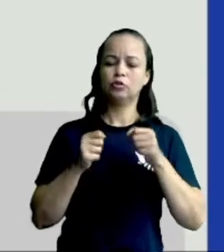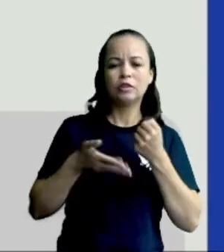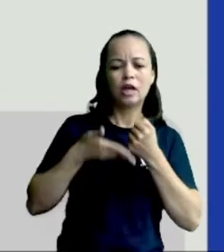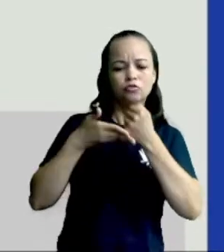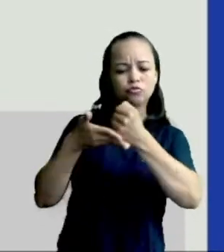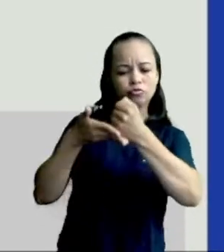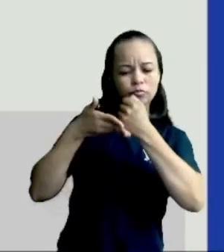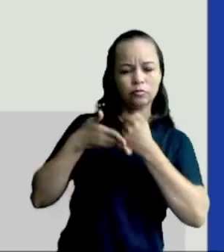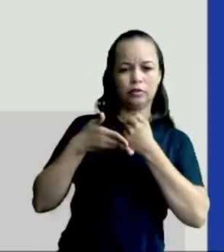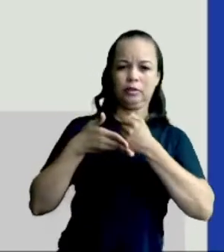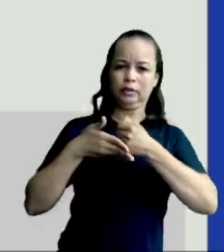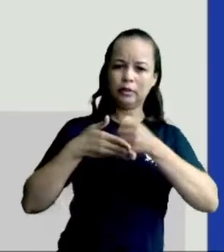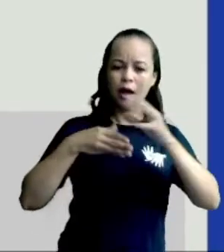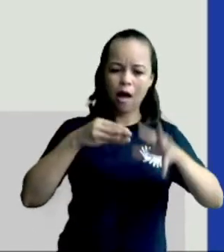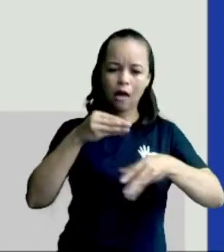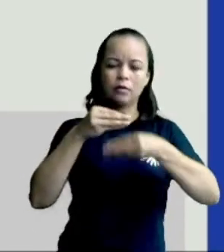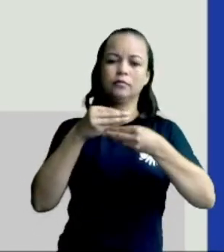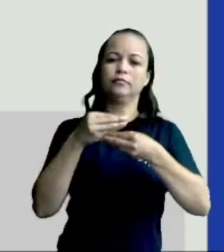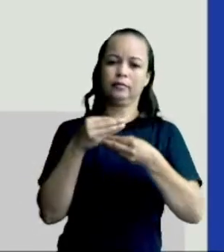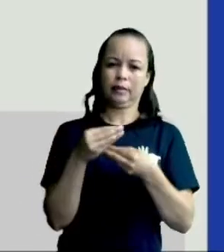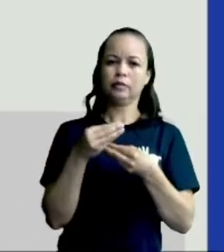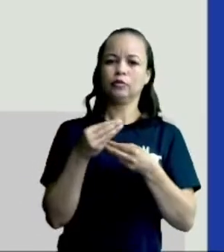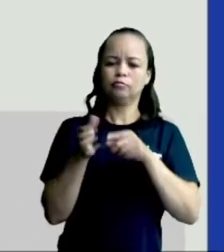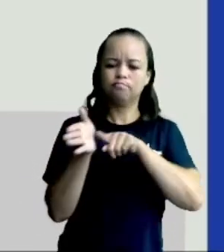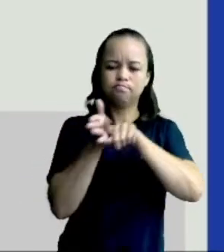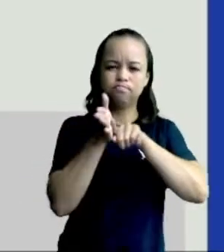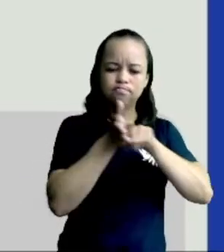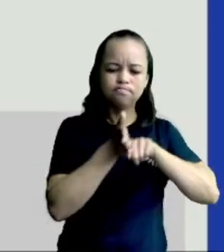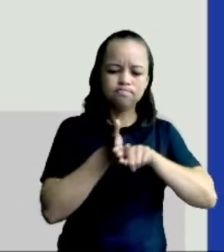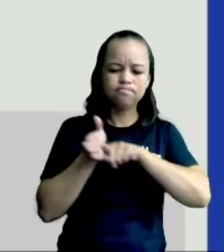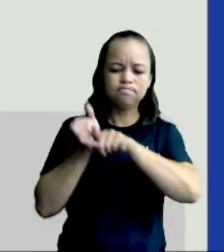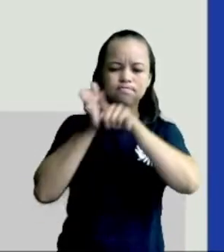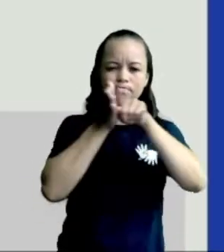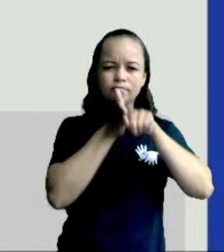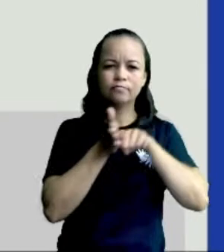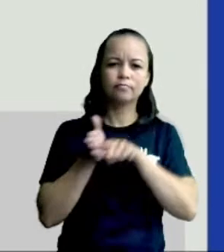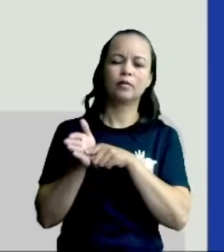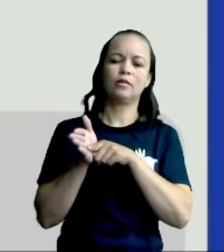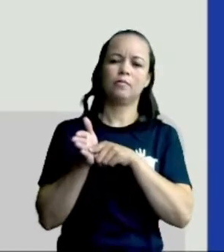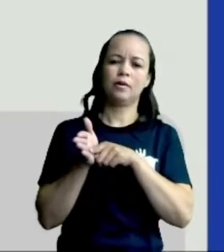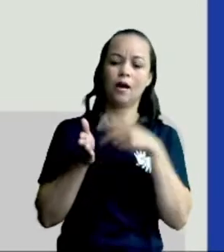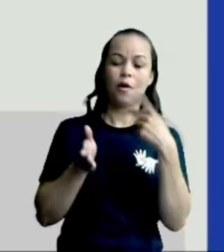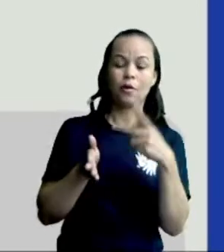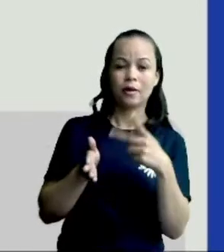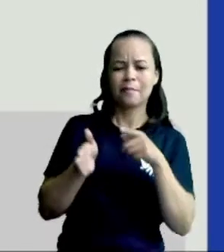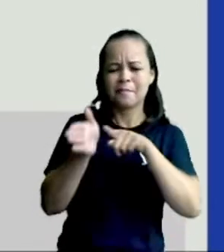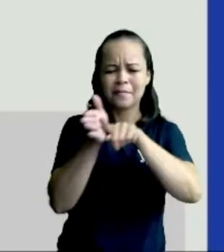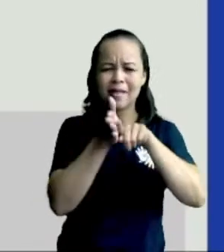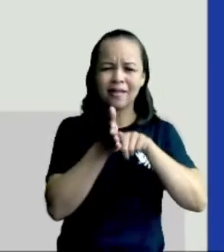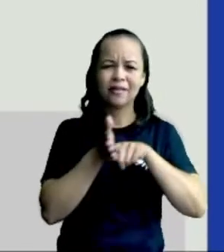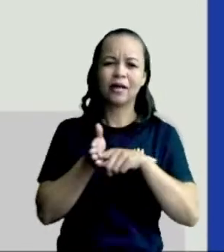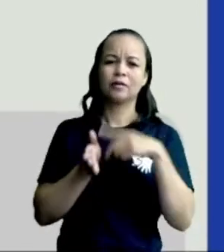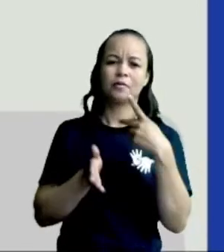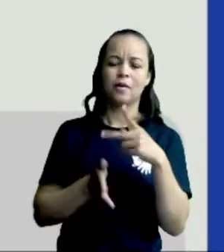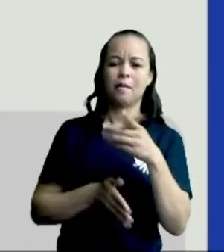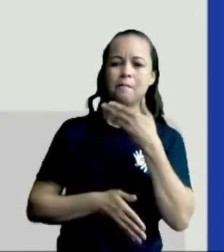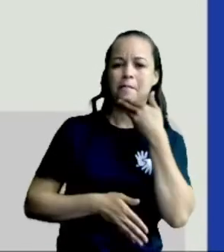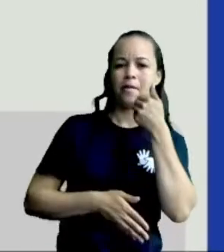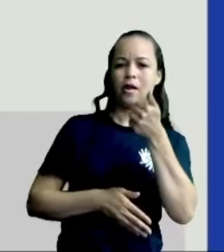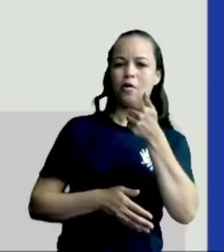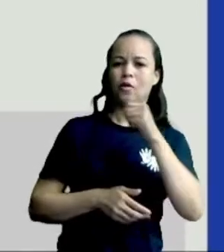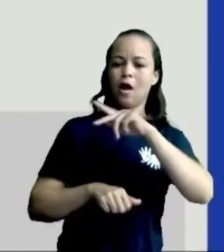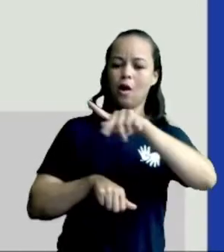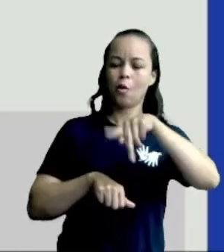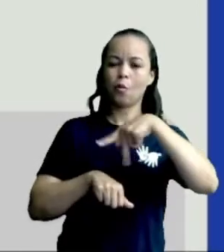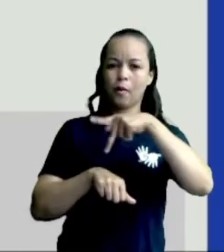e analisá-los. Olha o que foi que eu disse. Analisar esses dados para melhorar o nosso país, tá certo? E